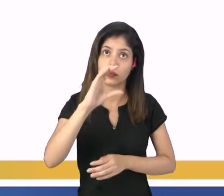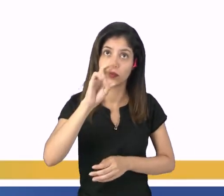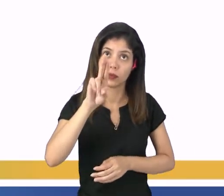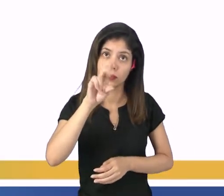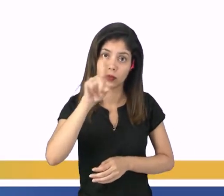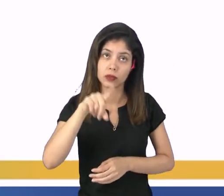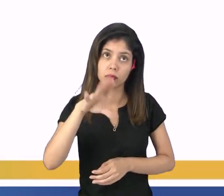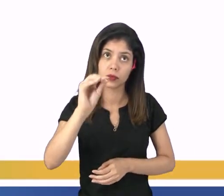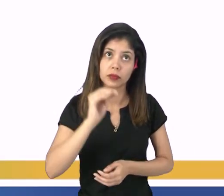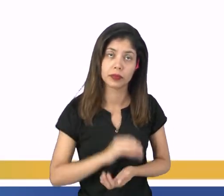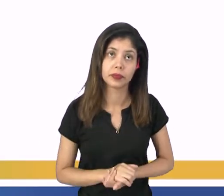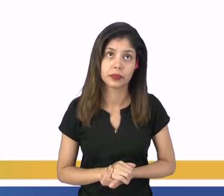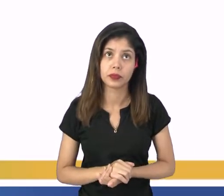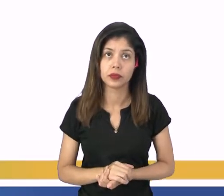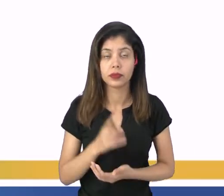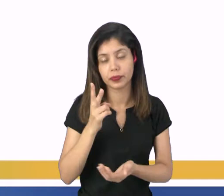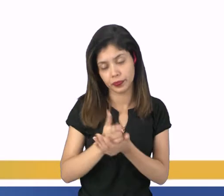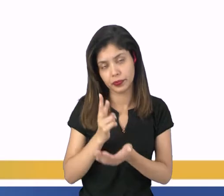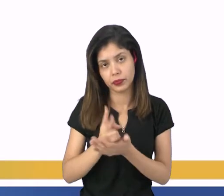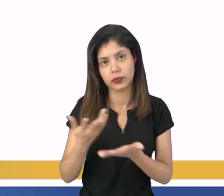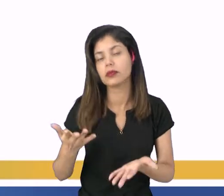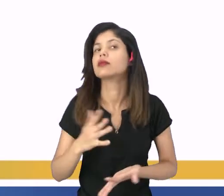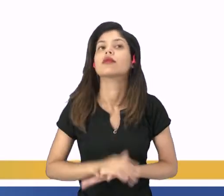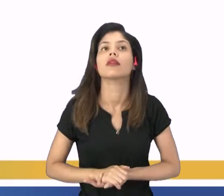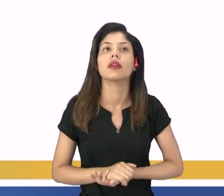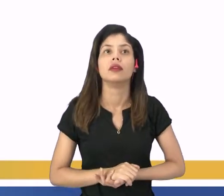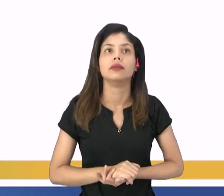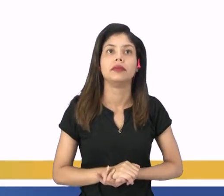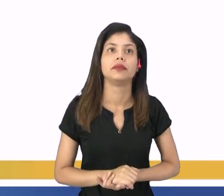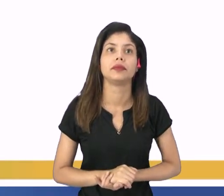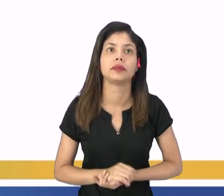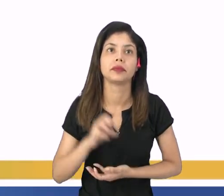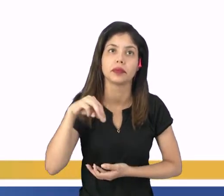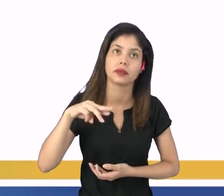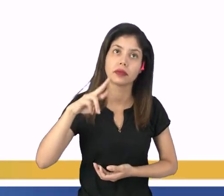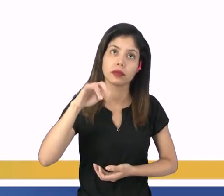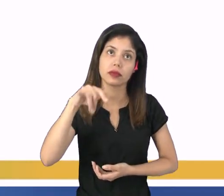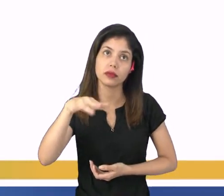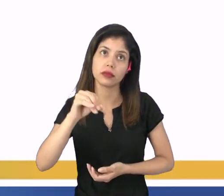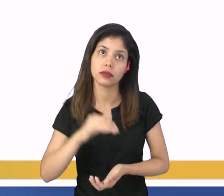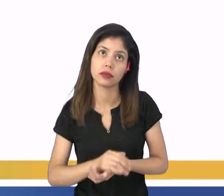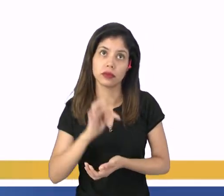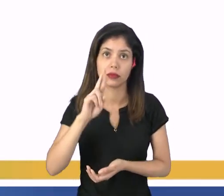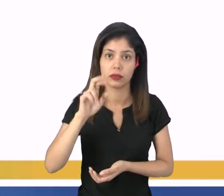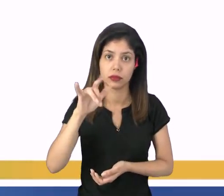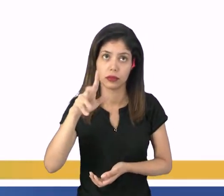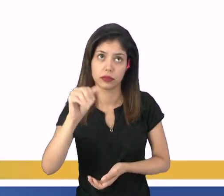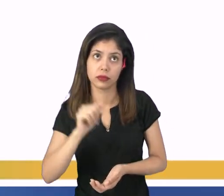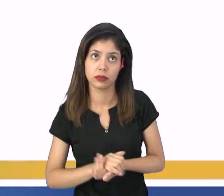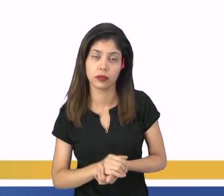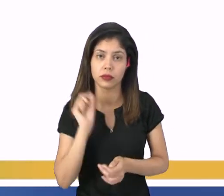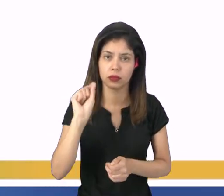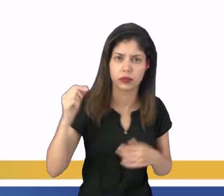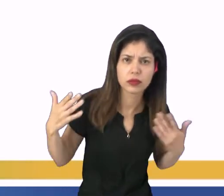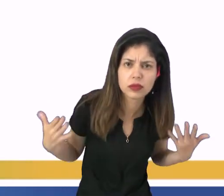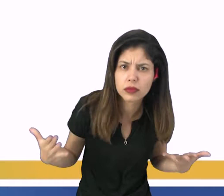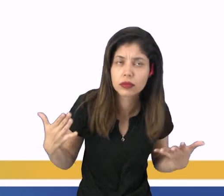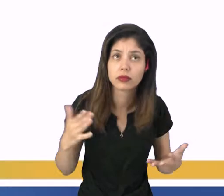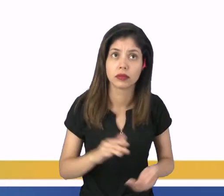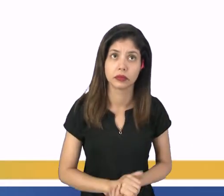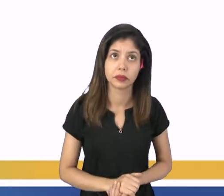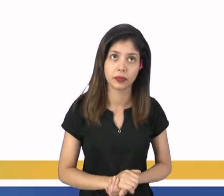Cusco, pessoal? Quer dizer centro, umbigo, centro, com a monarquia teocrática, certo? O que seria isso, monarquia